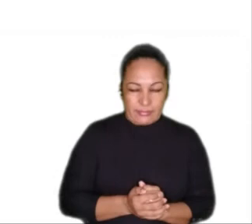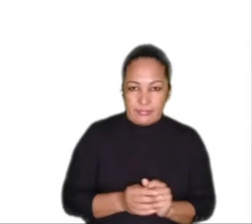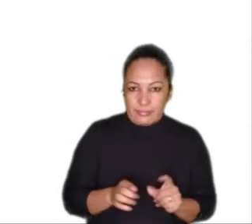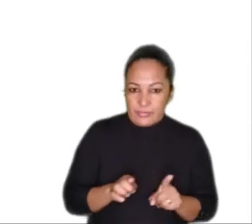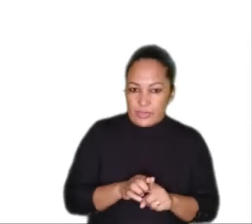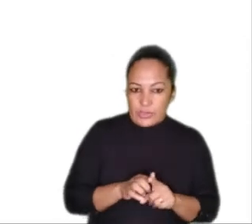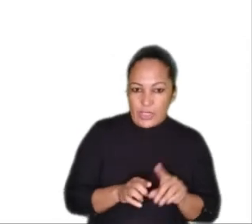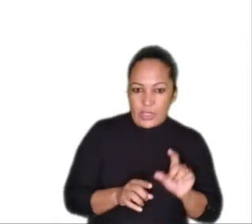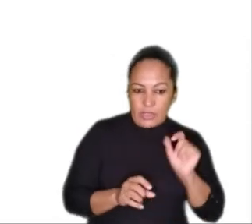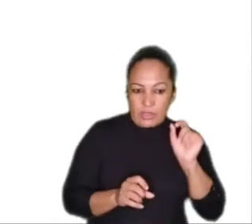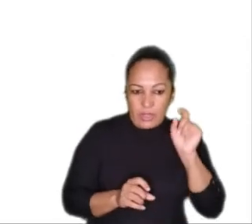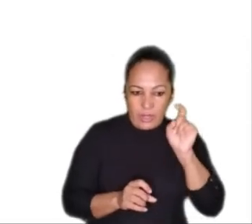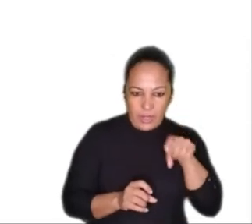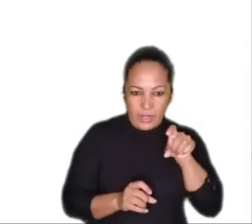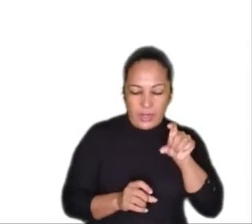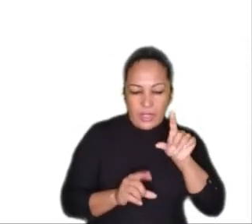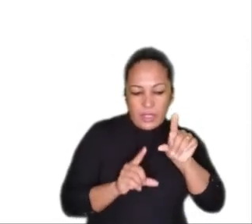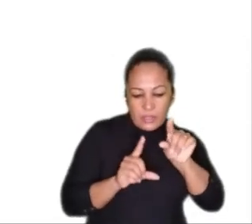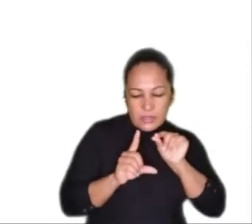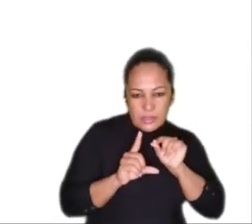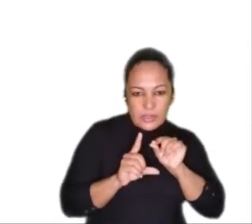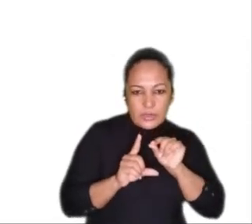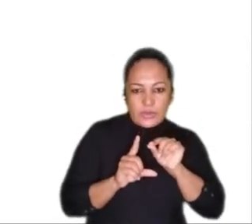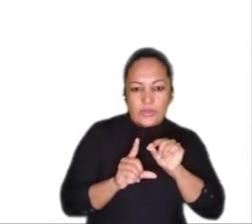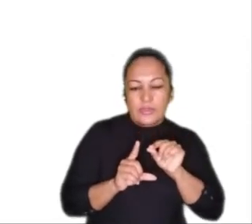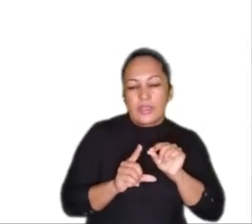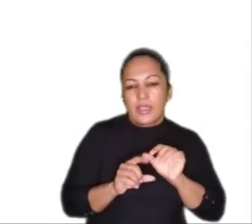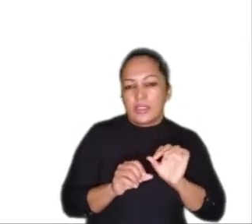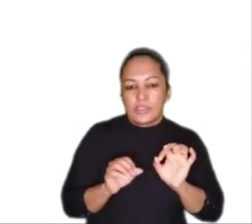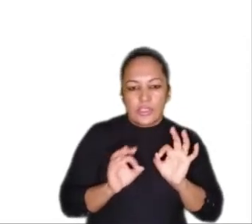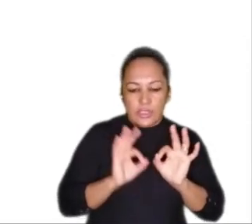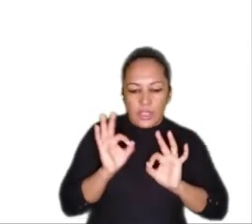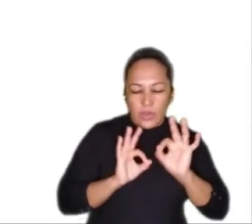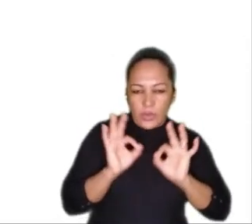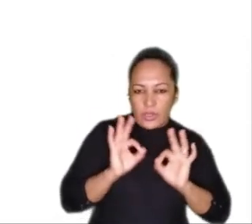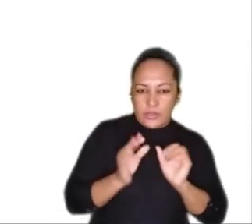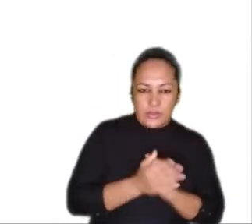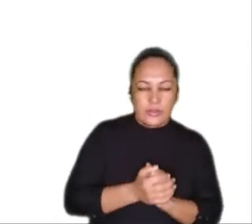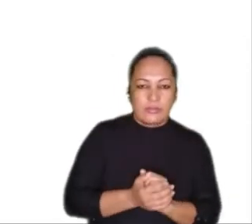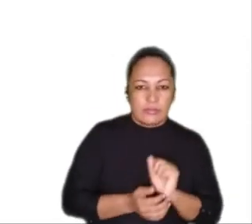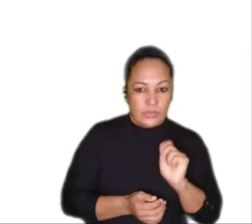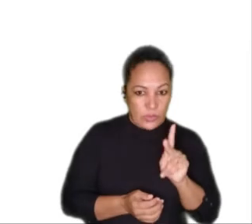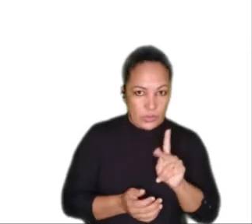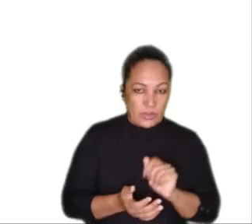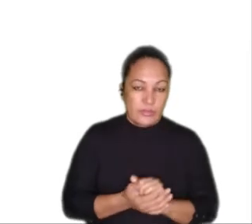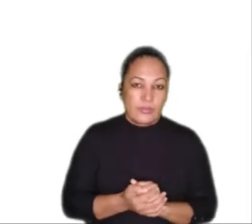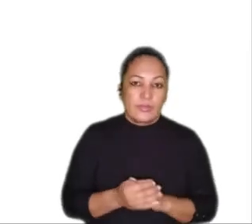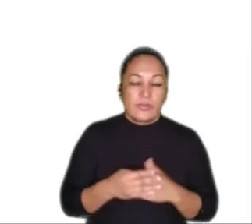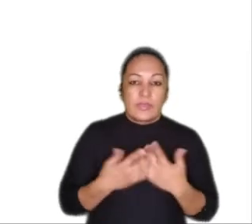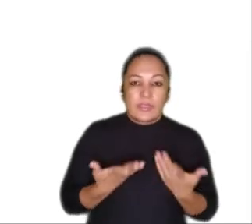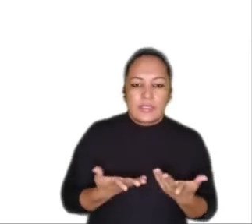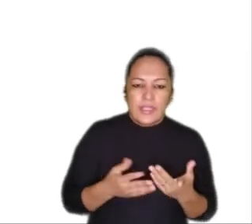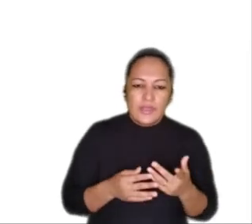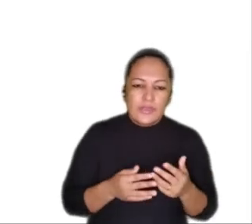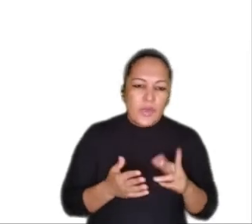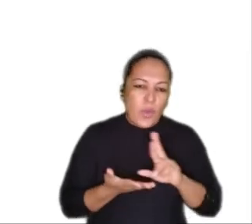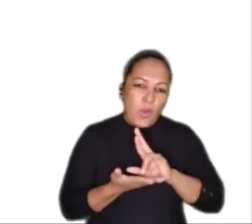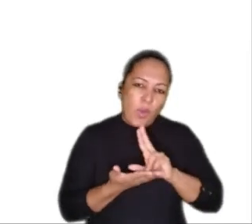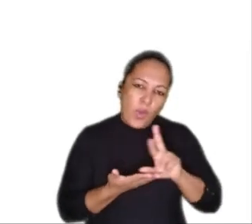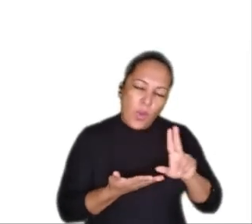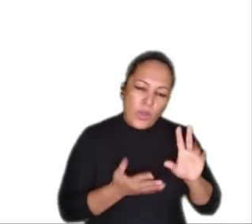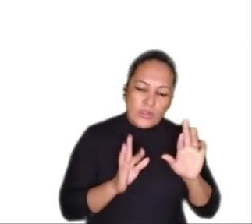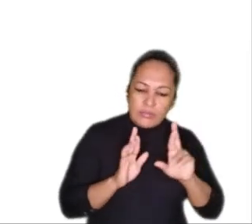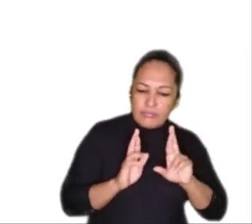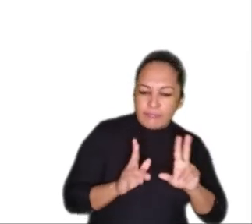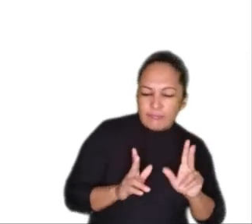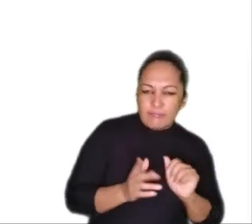que basta você clicar, selecionar a base aqui que ele já vai estar definindo ela como padrão, tá bom?